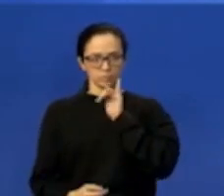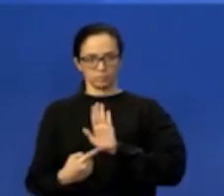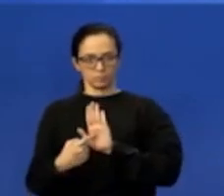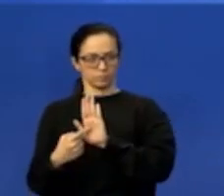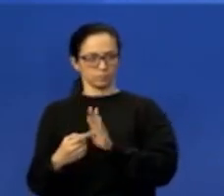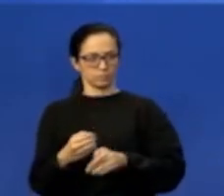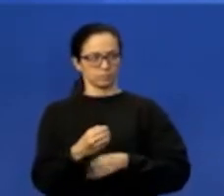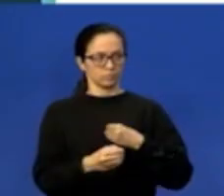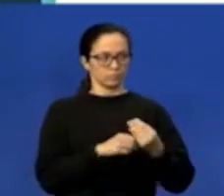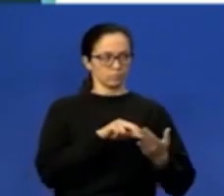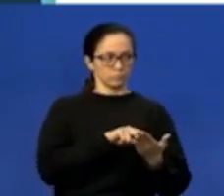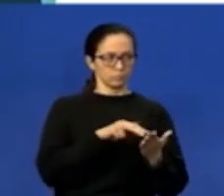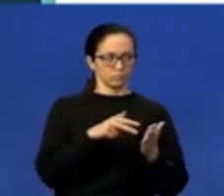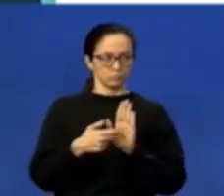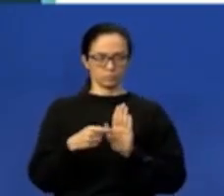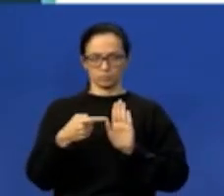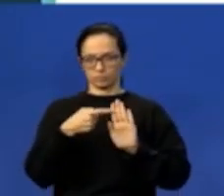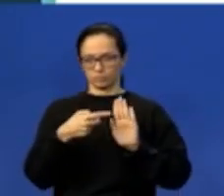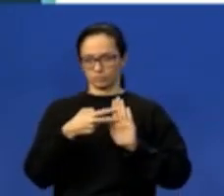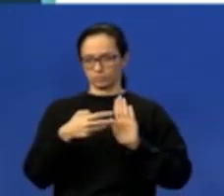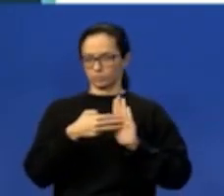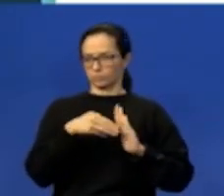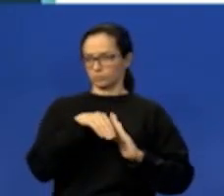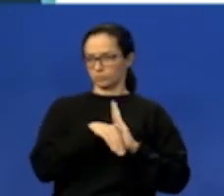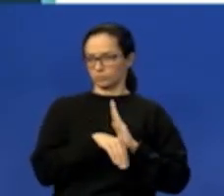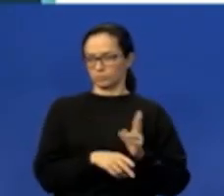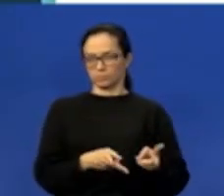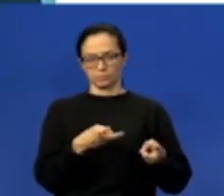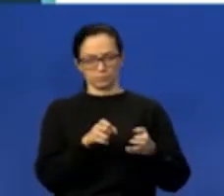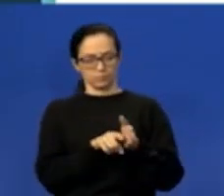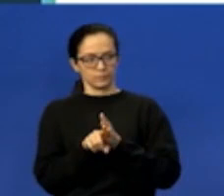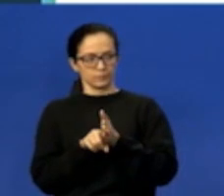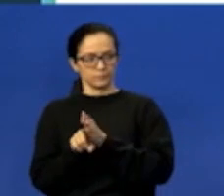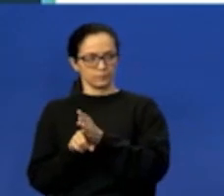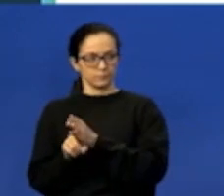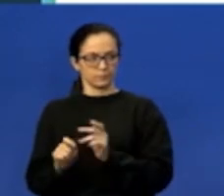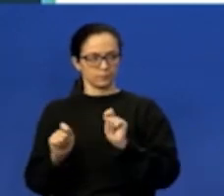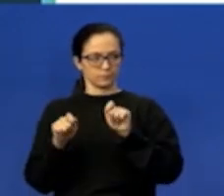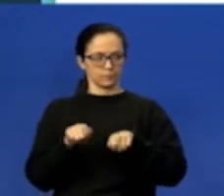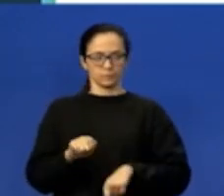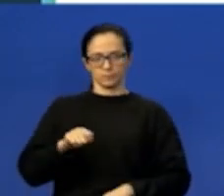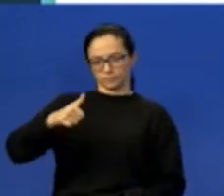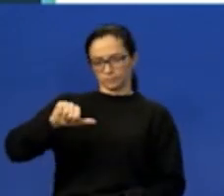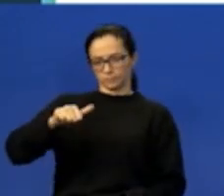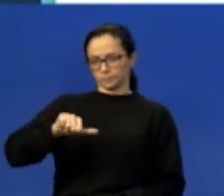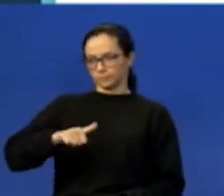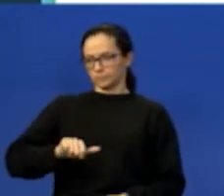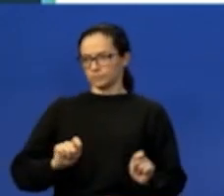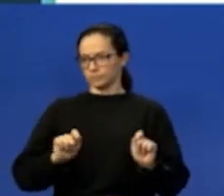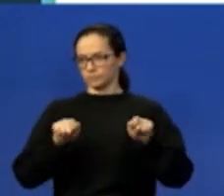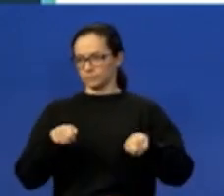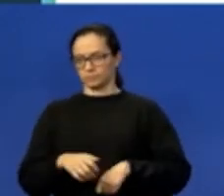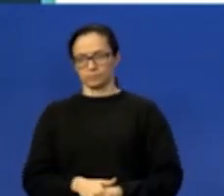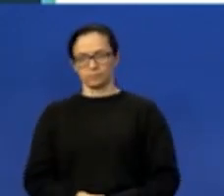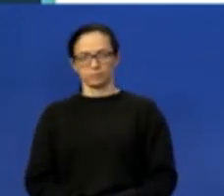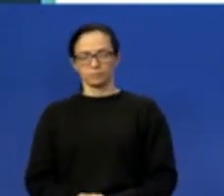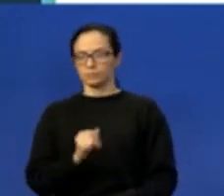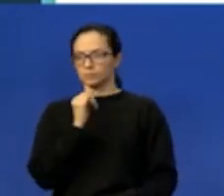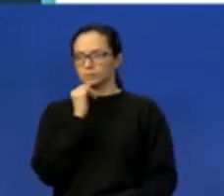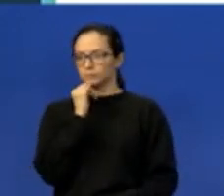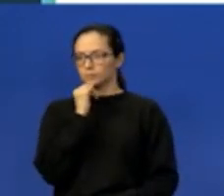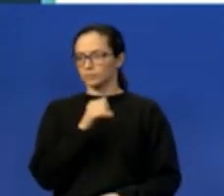o conceito dos 3 principais métodos de exames que a gente pode avaliar no hemograma, que, por exemplo, a gente